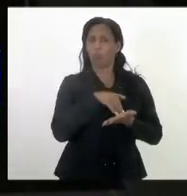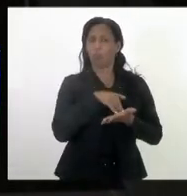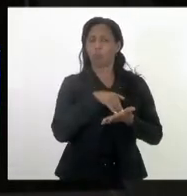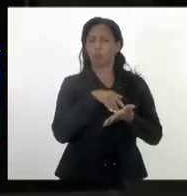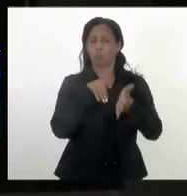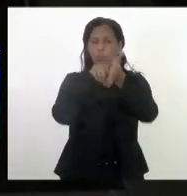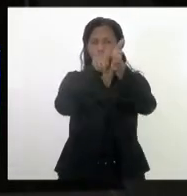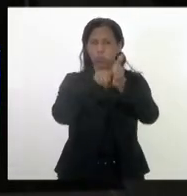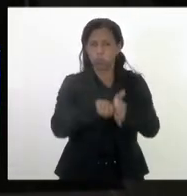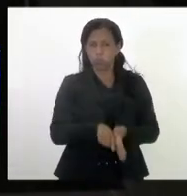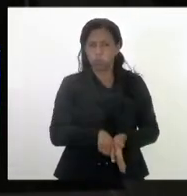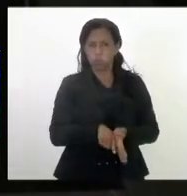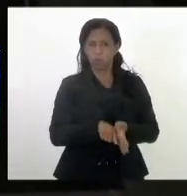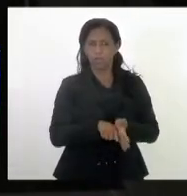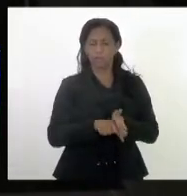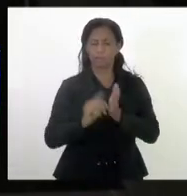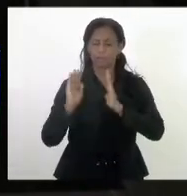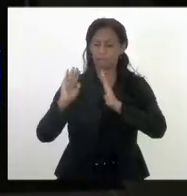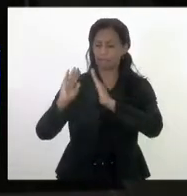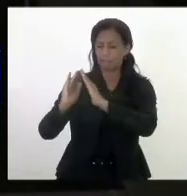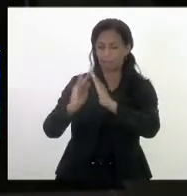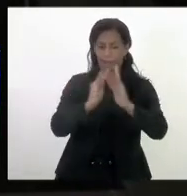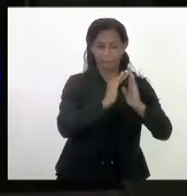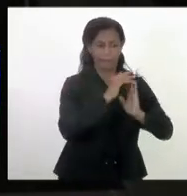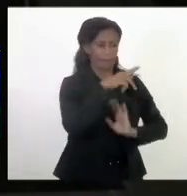amostra domiciliar, o PNAD,